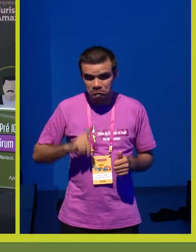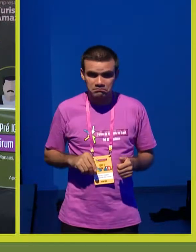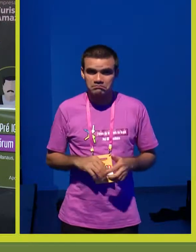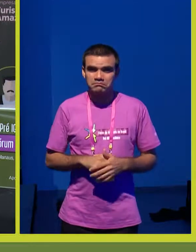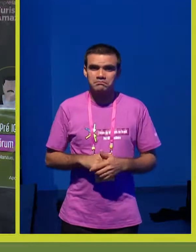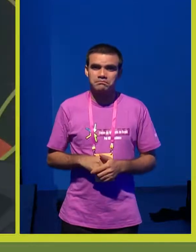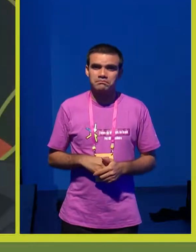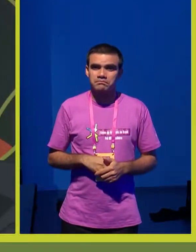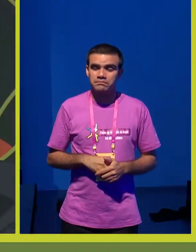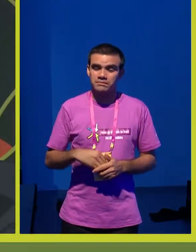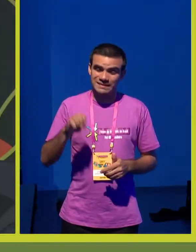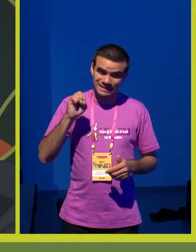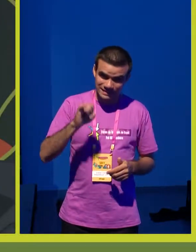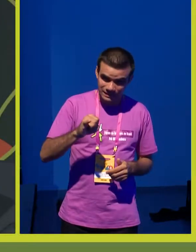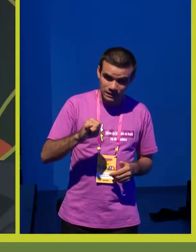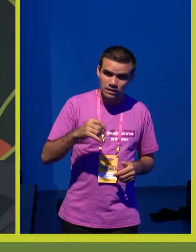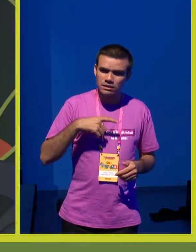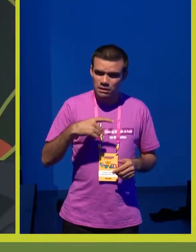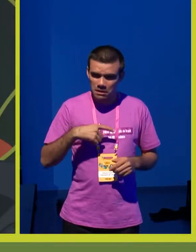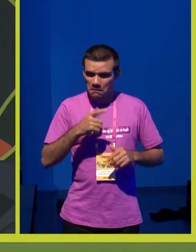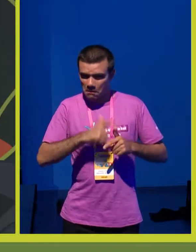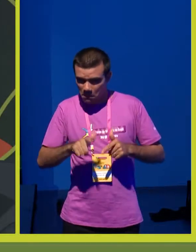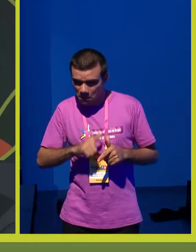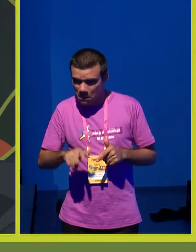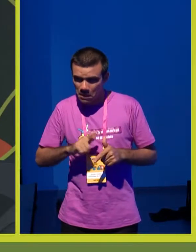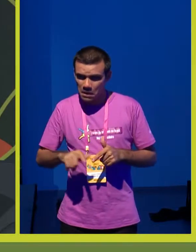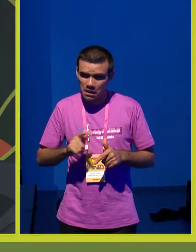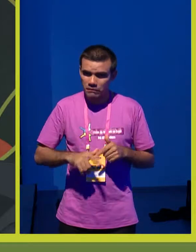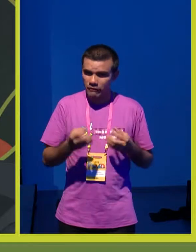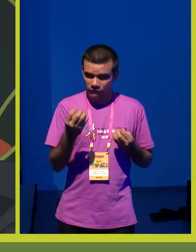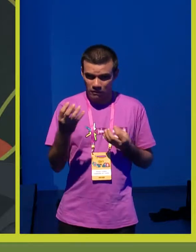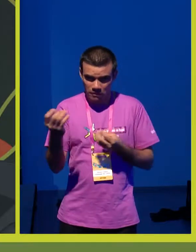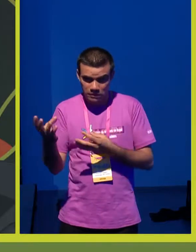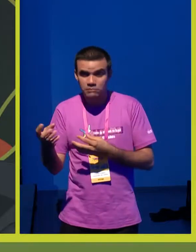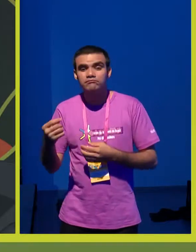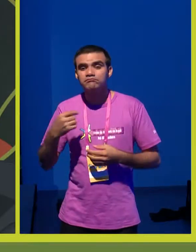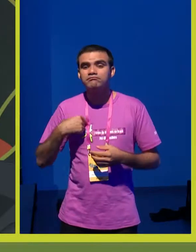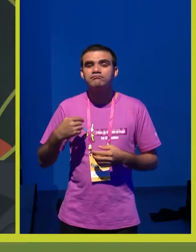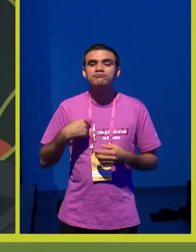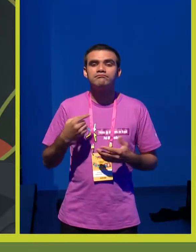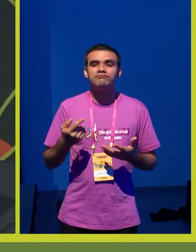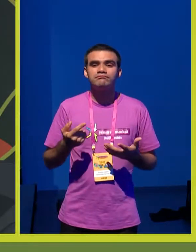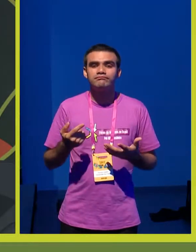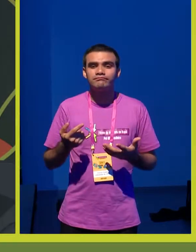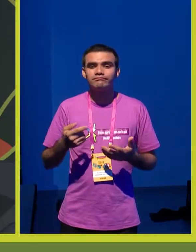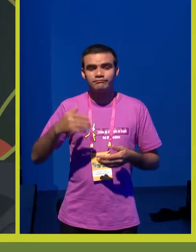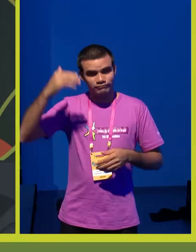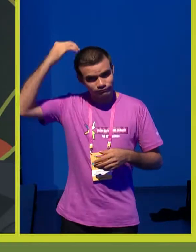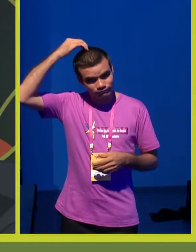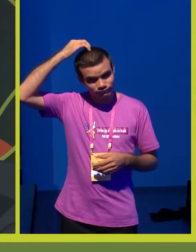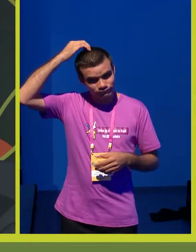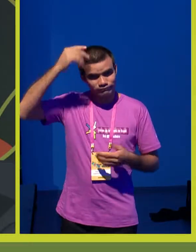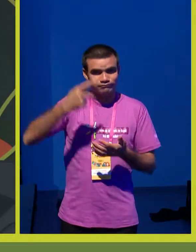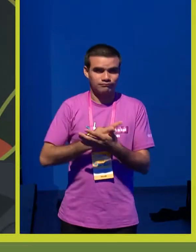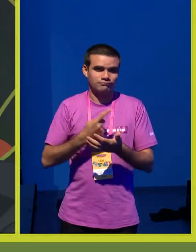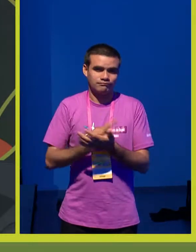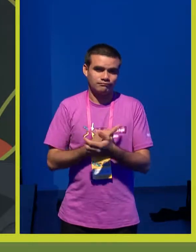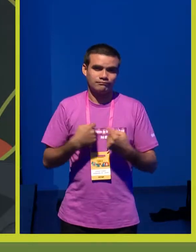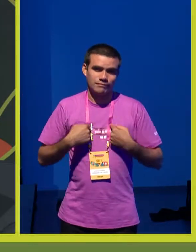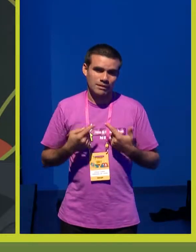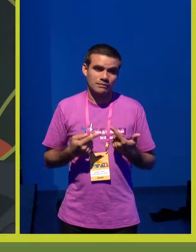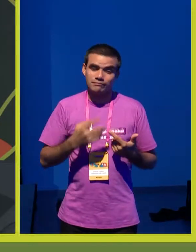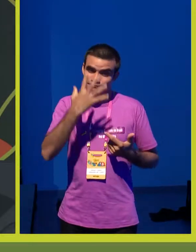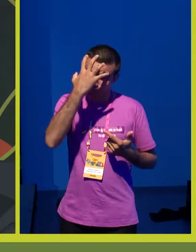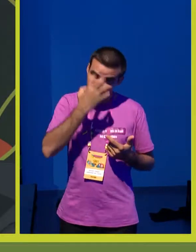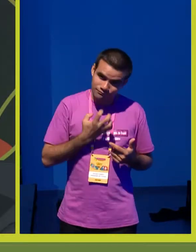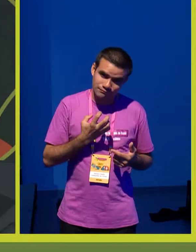e se tiver qualquer problema com informação eu sou co-participante disso então é um problema